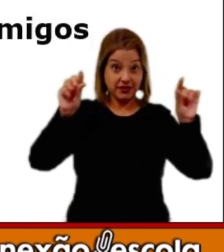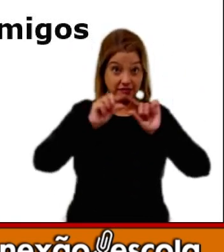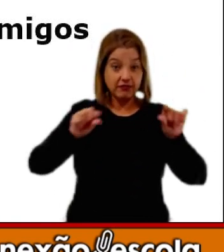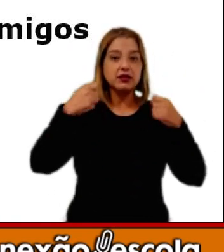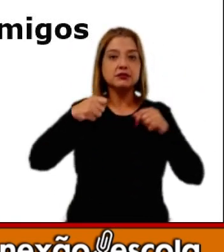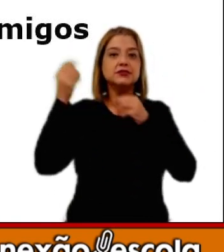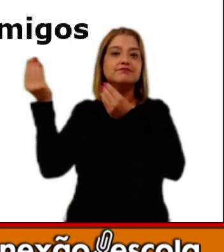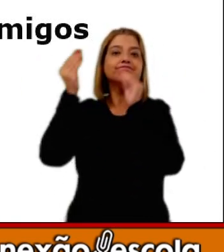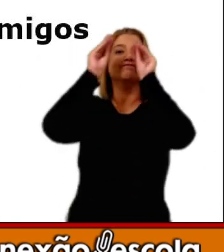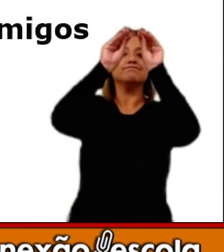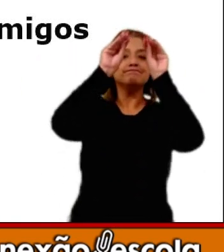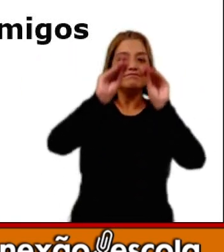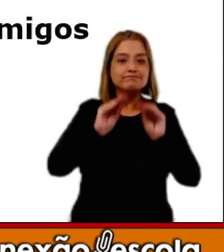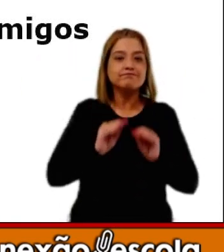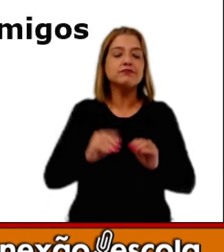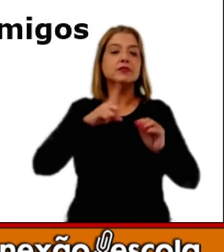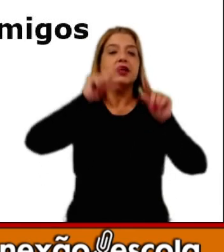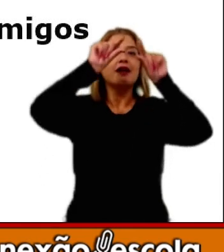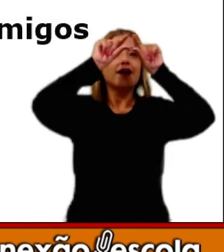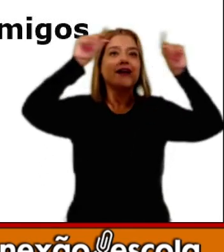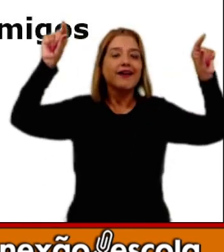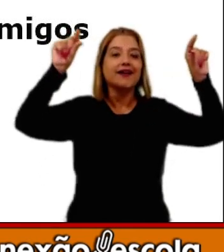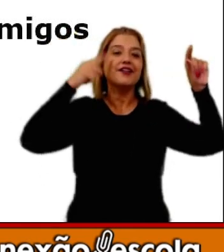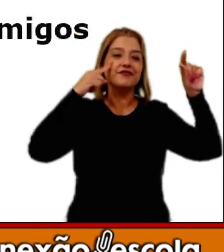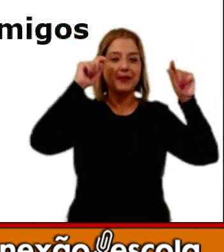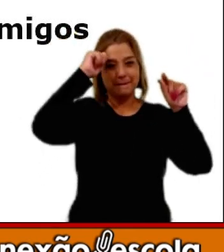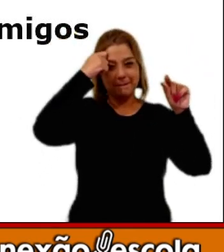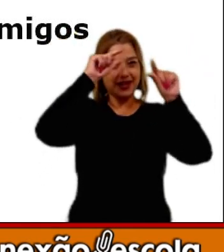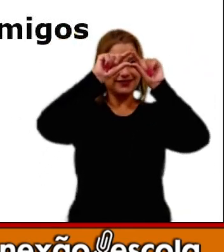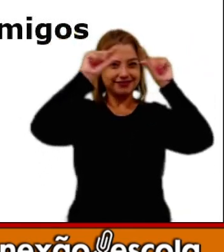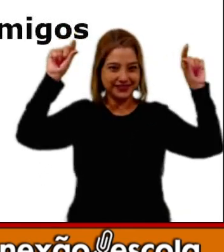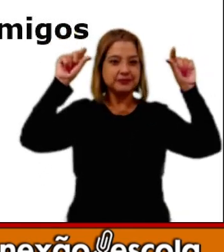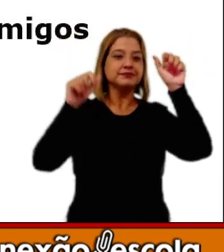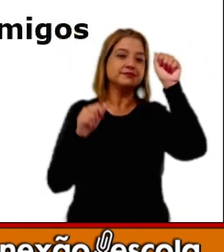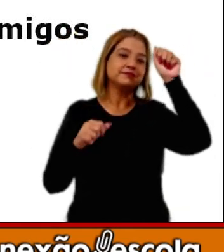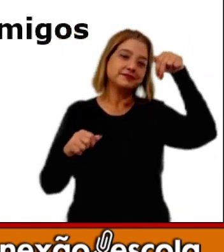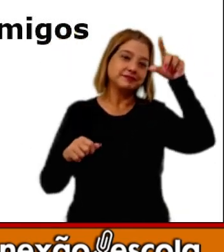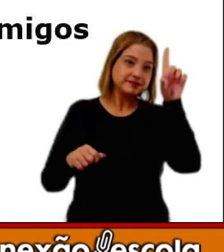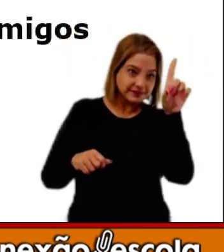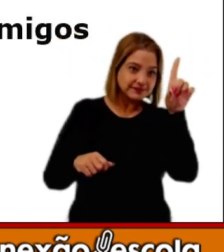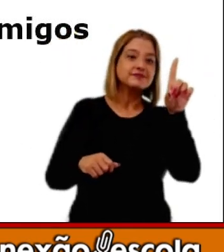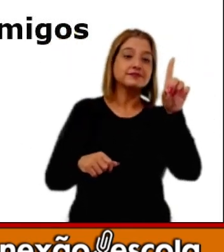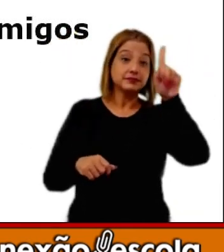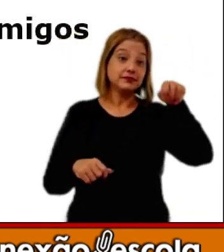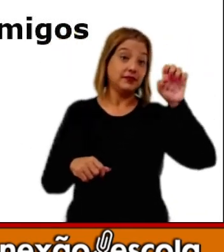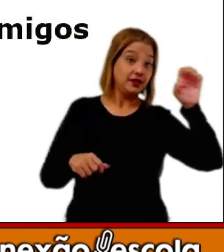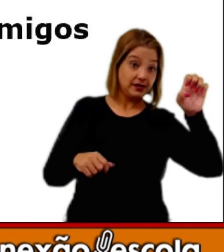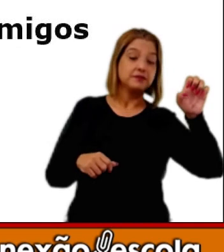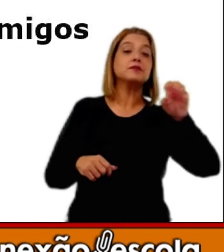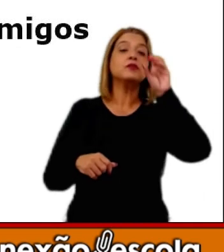conectivos que estão aí nesse quadro que estão aí em caixa alta em nós temos and que significa e